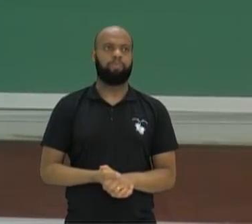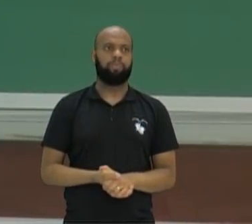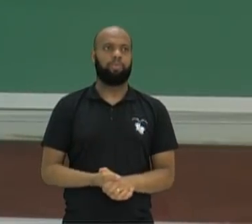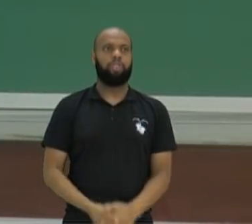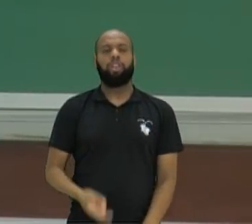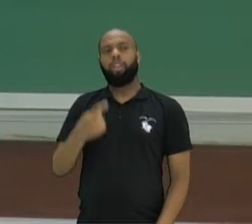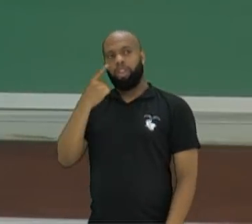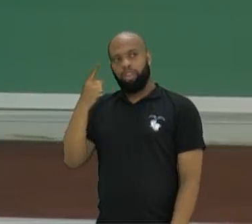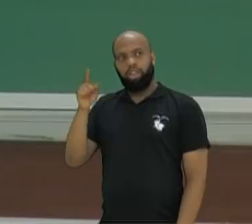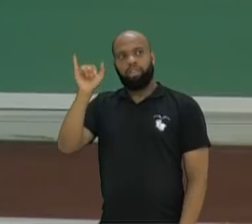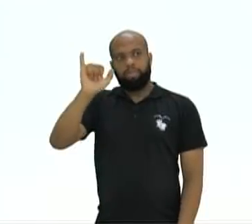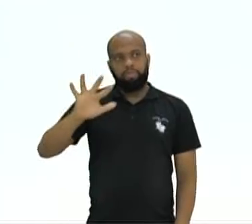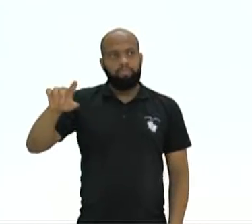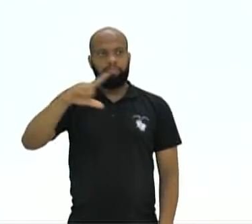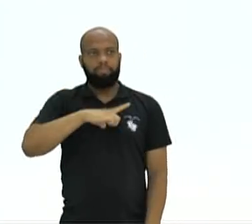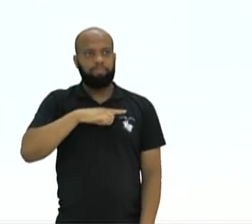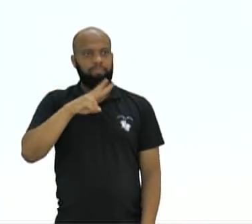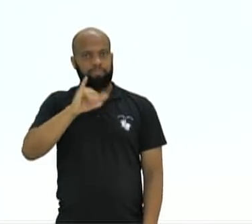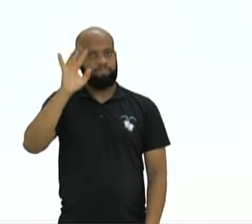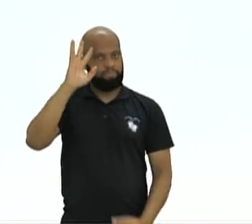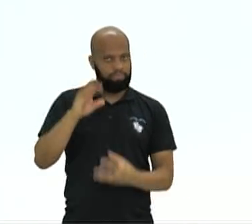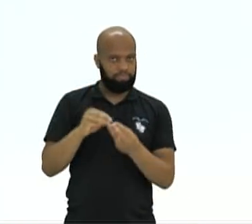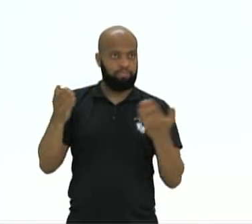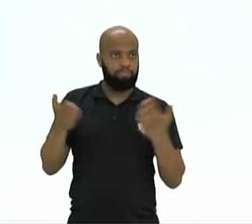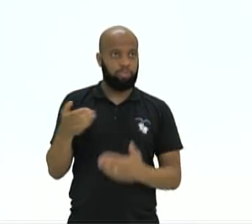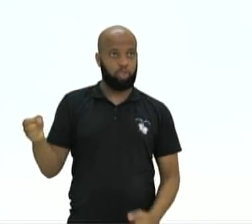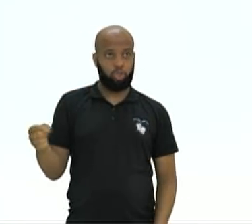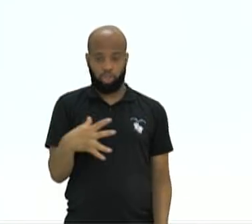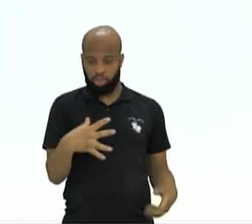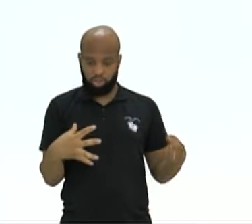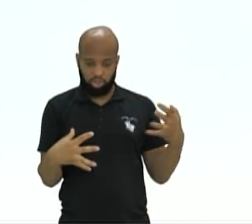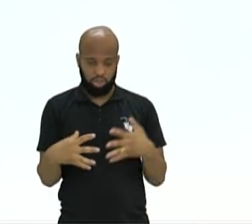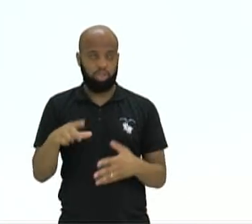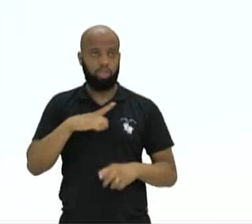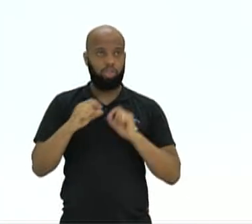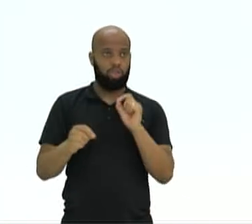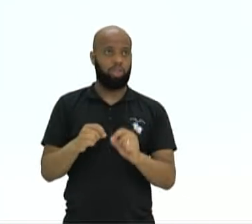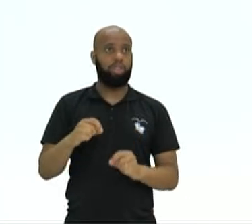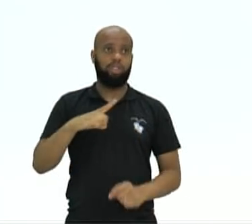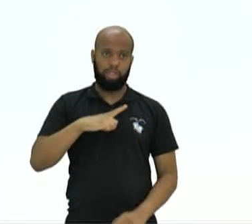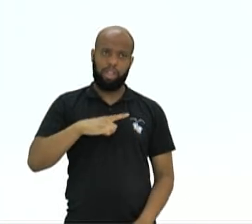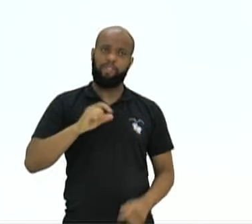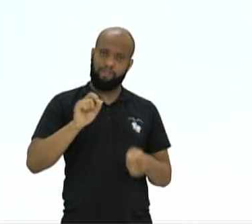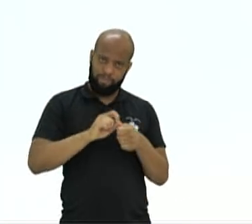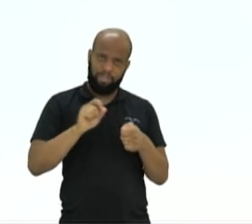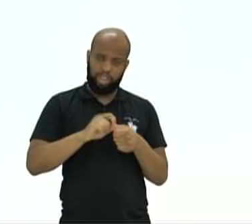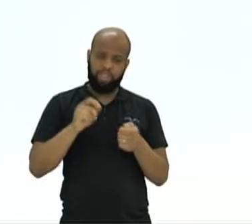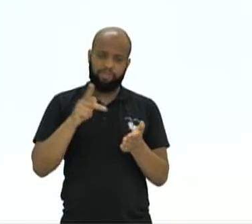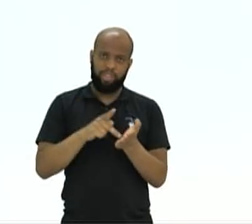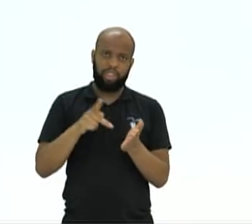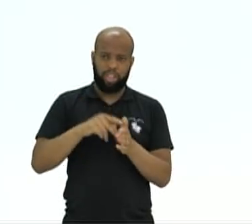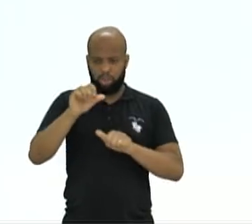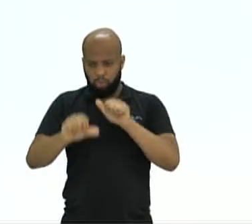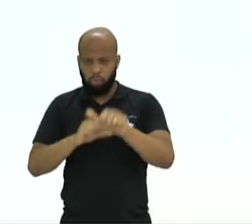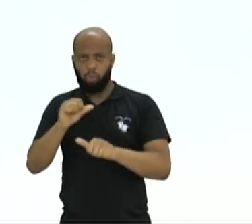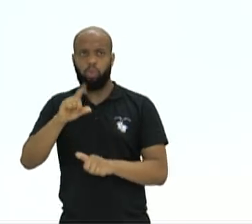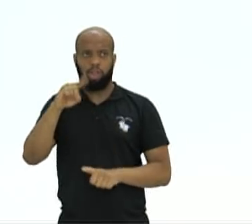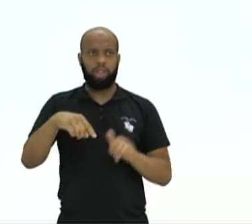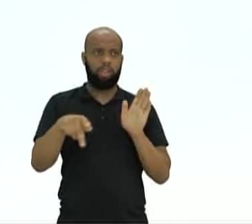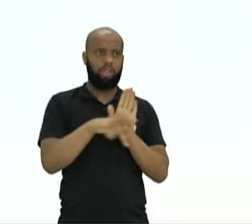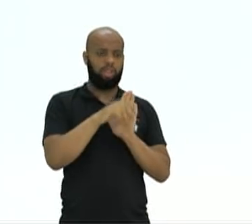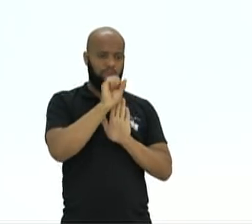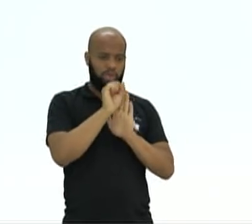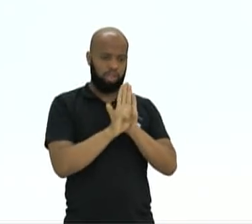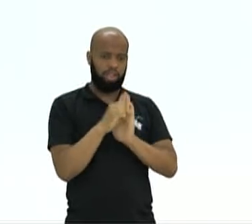Aqui uma imagem, para vocês entenderem, quando a gente fala em modernização, coloca modernização, meu amigo. No século XVII,